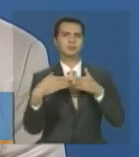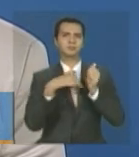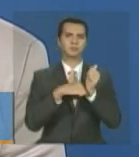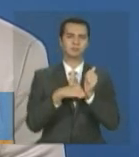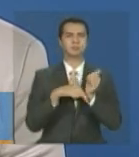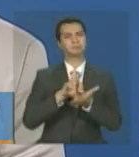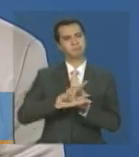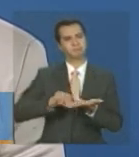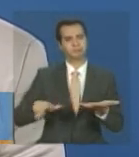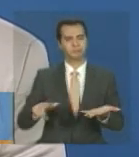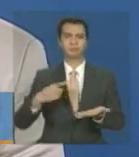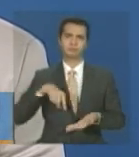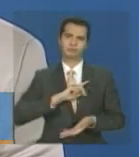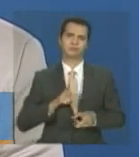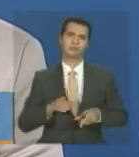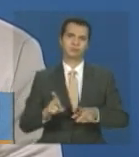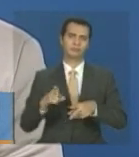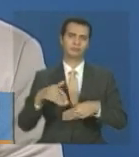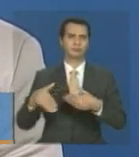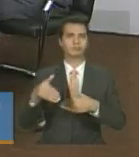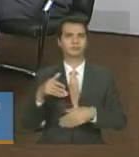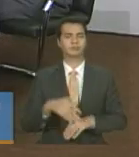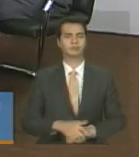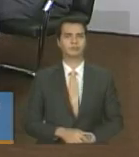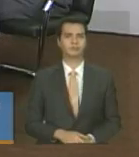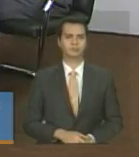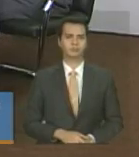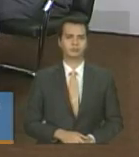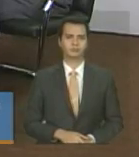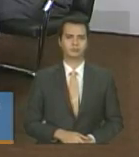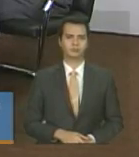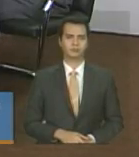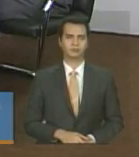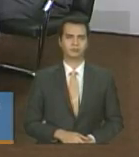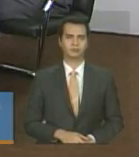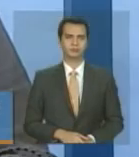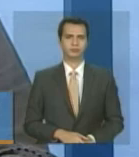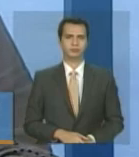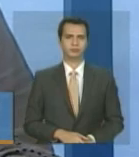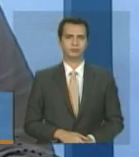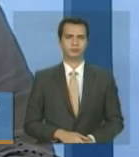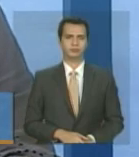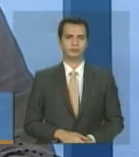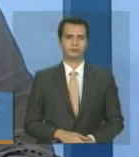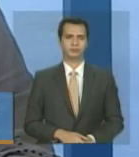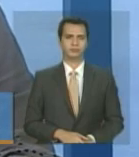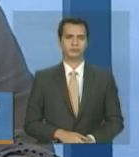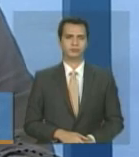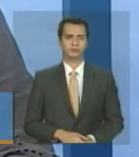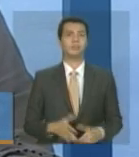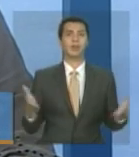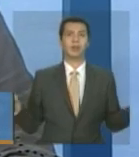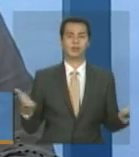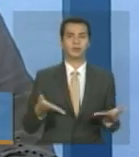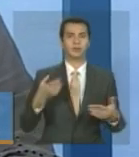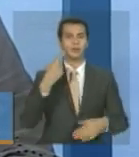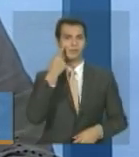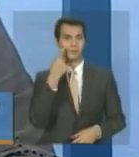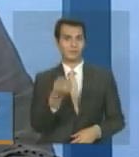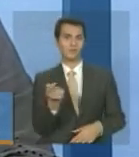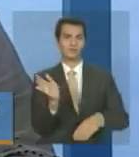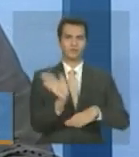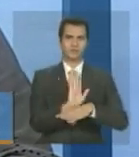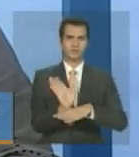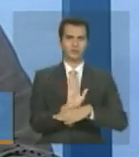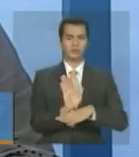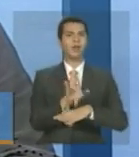Acho que a gente conversa um pouco mais depois. Obrigada. Bom, obrigada então, Carolina. E nesse momento vamos então ouvir a